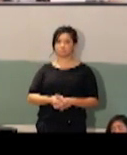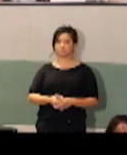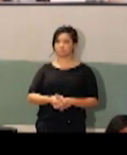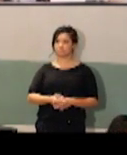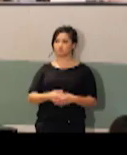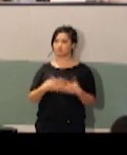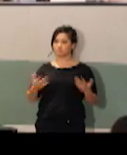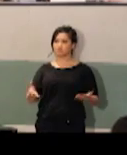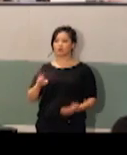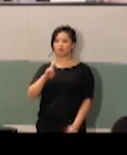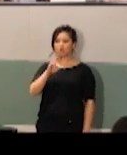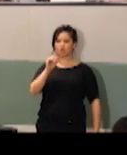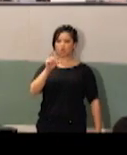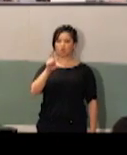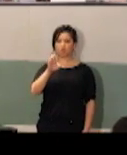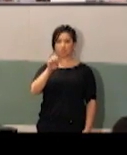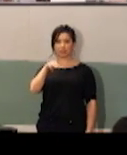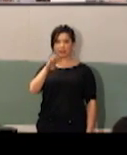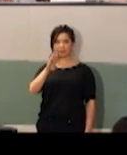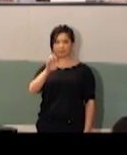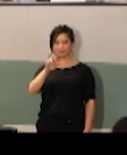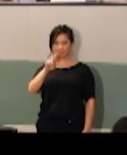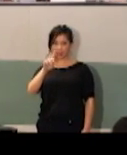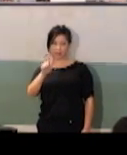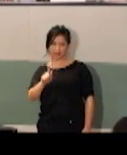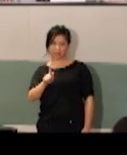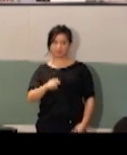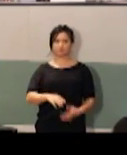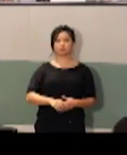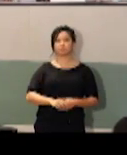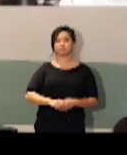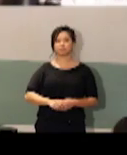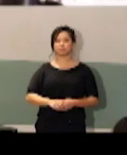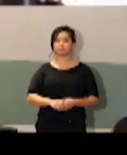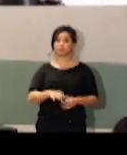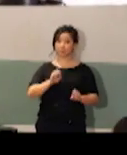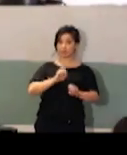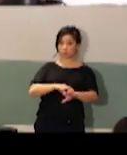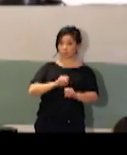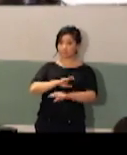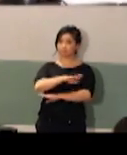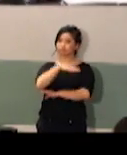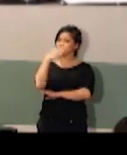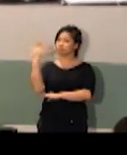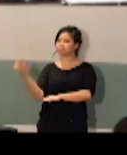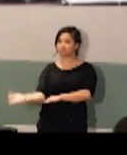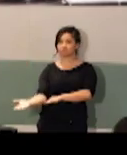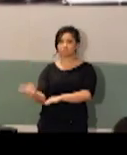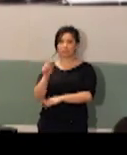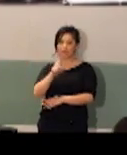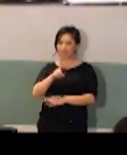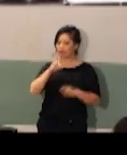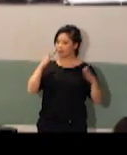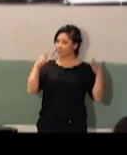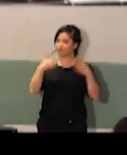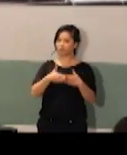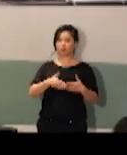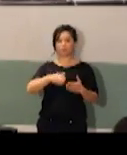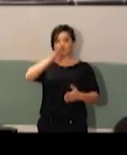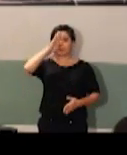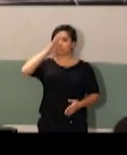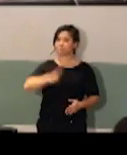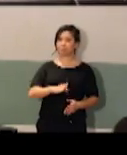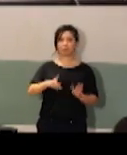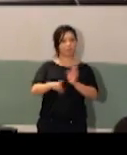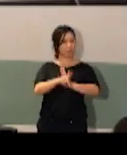candidato Hollenberg, por favor. Educação integral em tempo integral é prioridade absoluta para o PSB. O governador